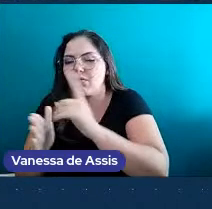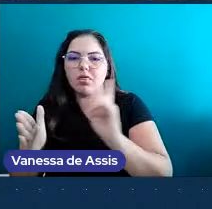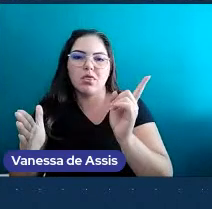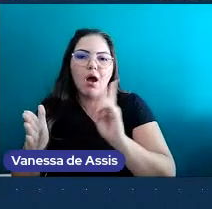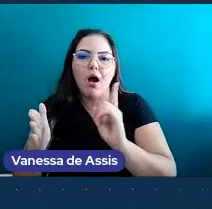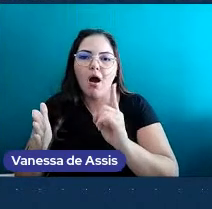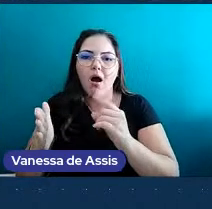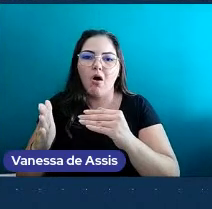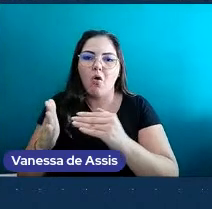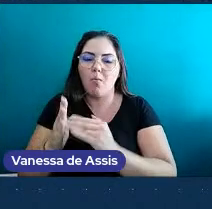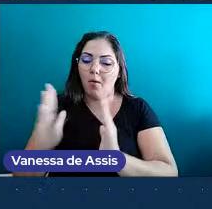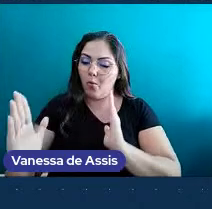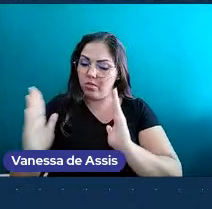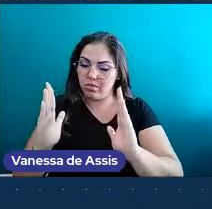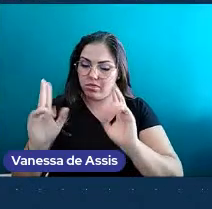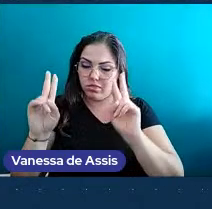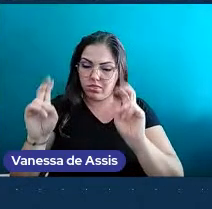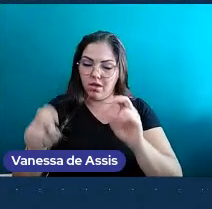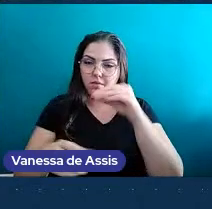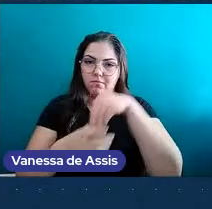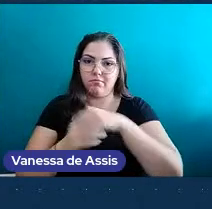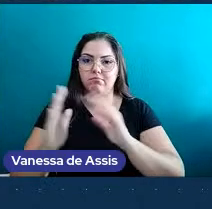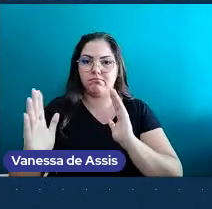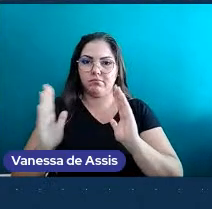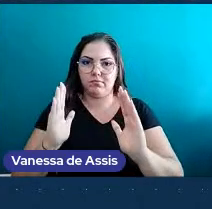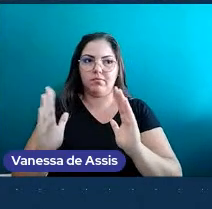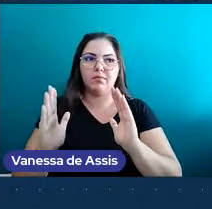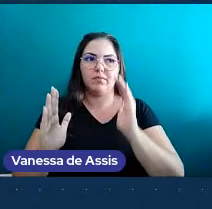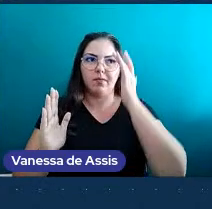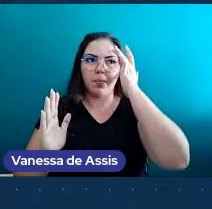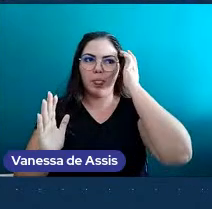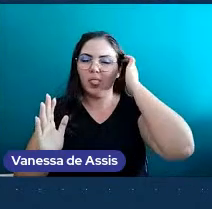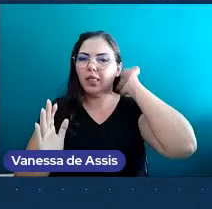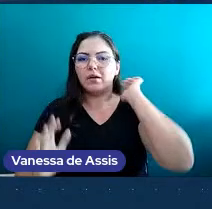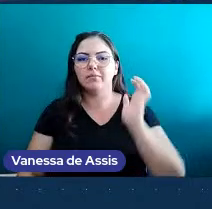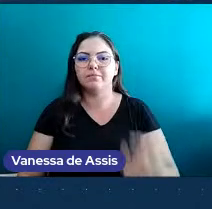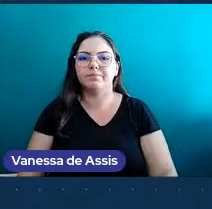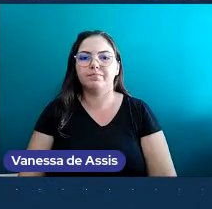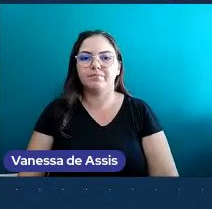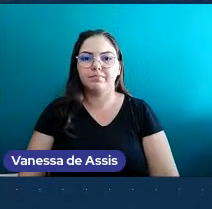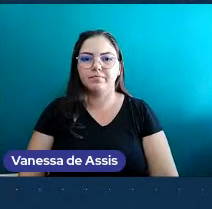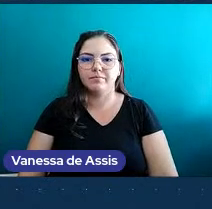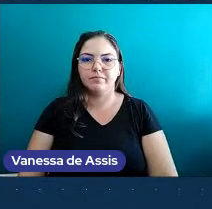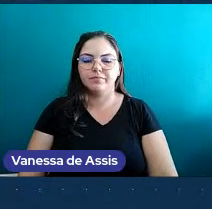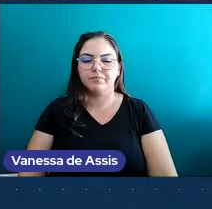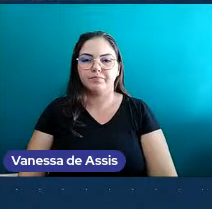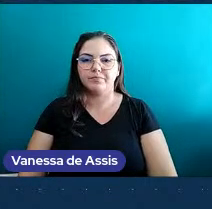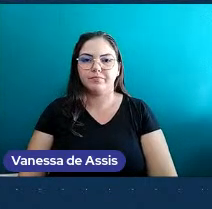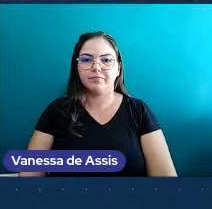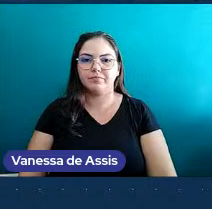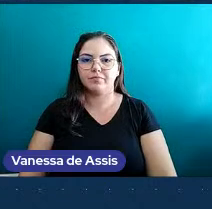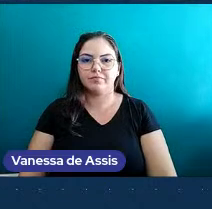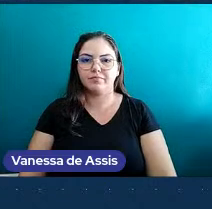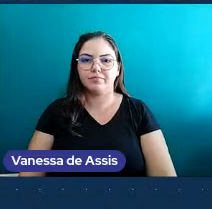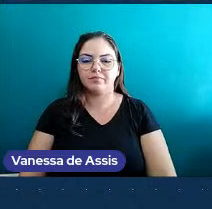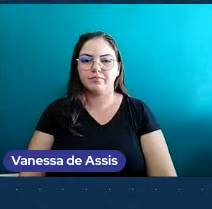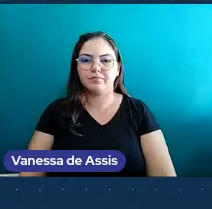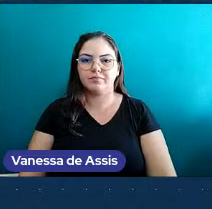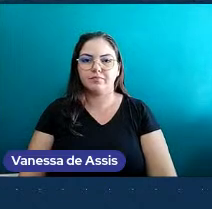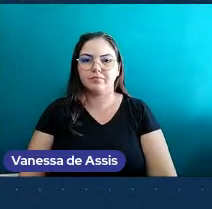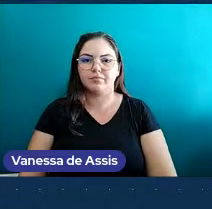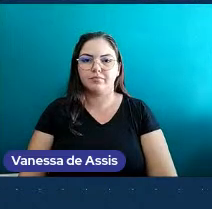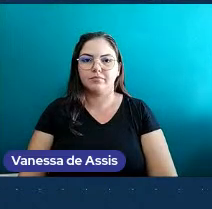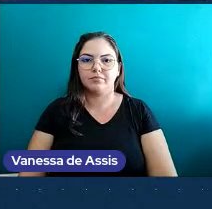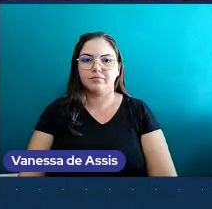e como eu estava dizendo, concomitantemente, quando eu descubro, né, ou quando eu me dou conta do que eu quero saber sobre o